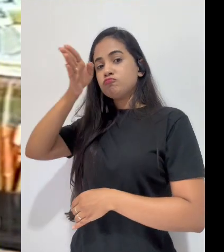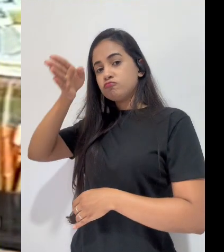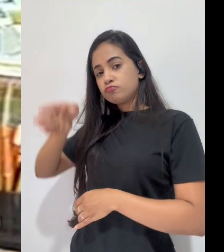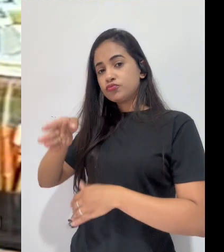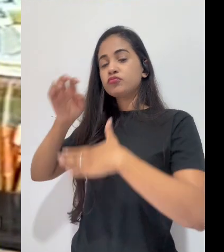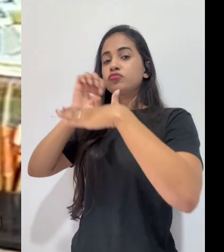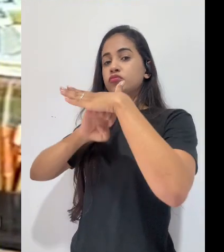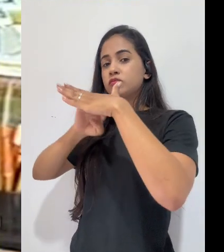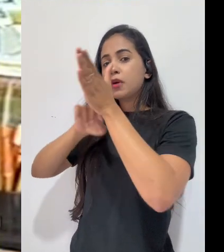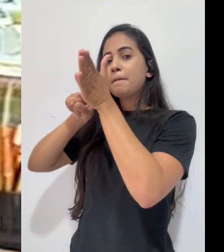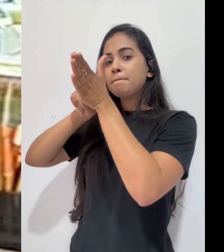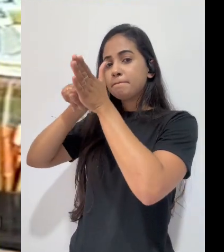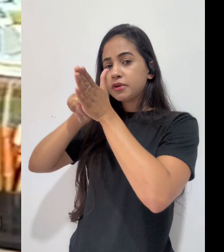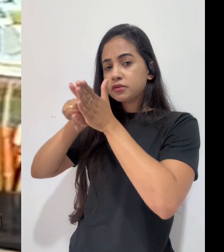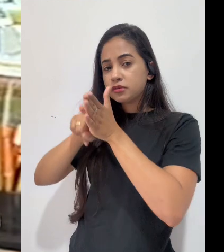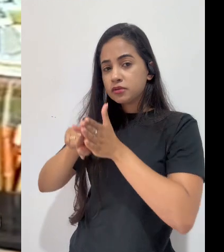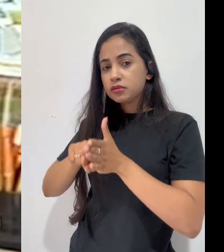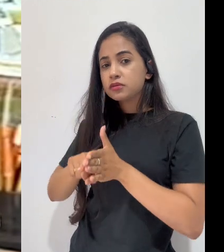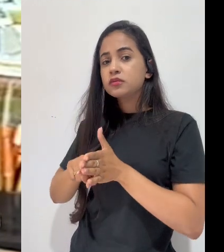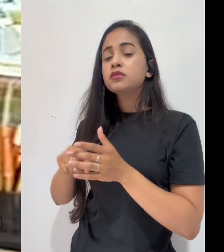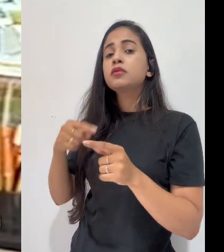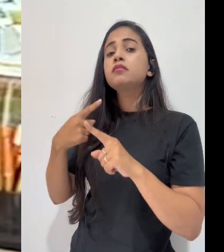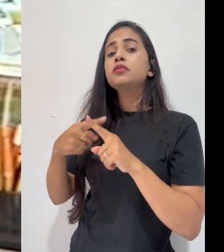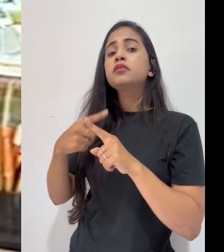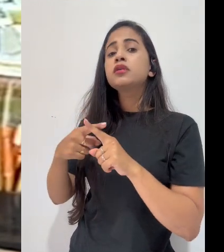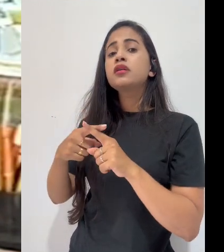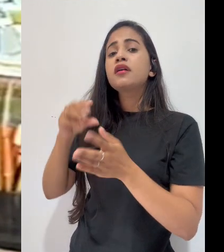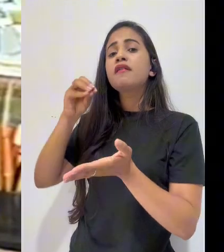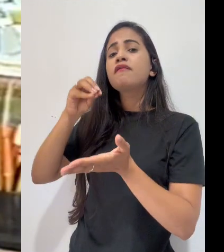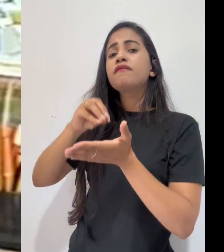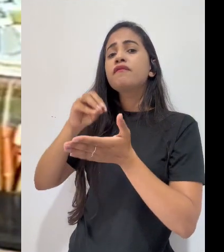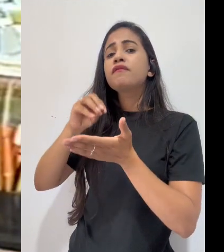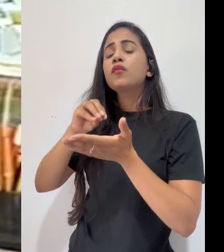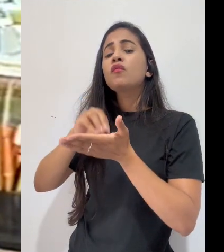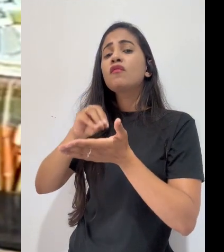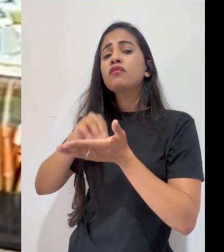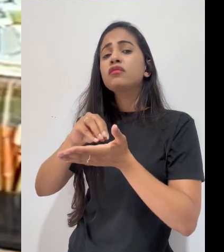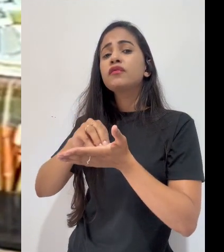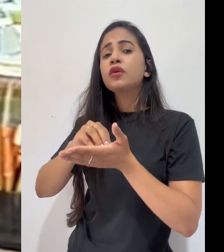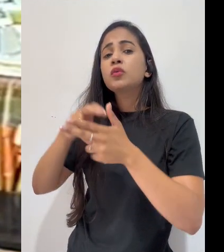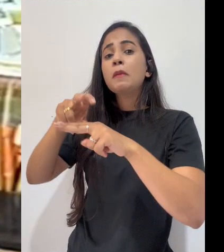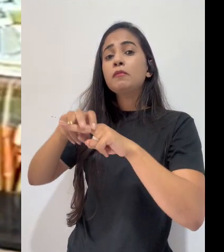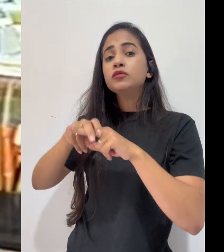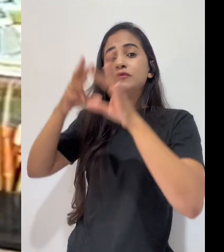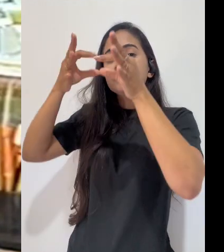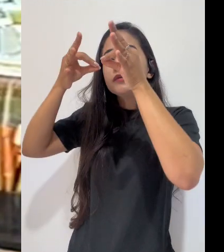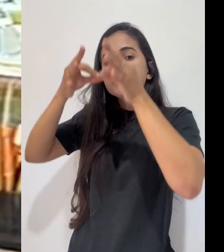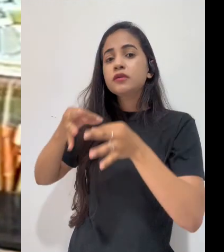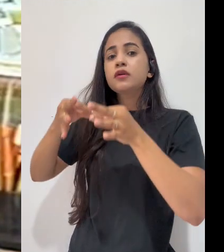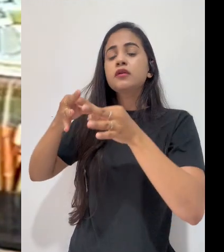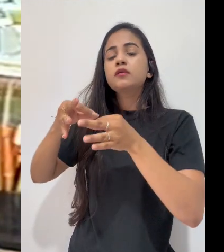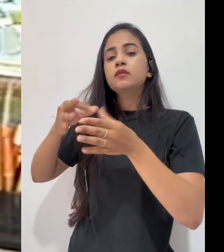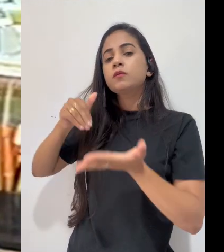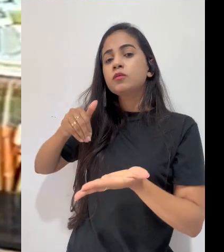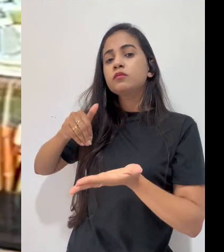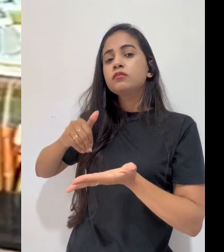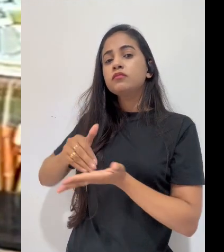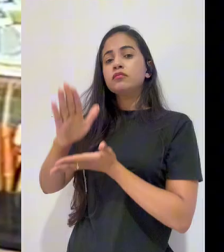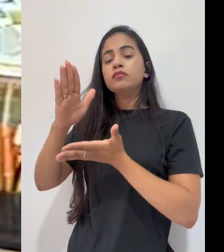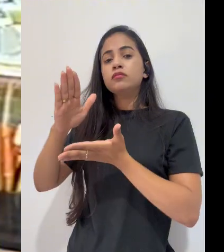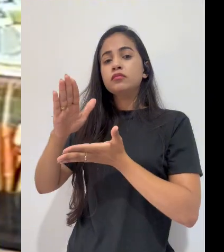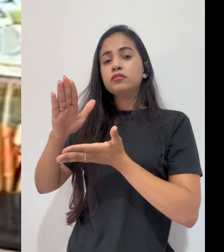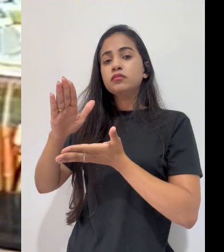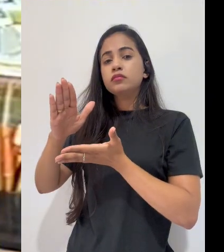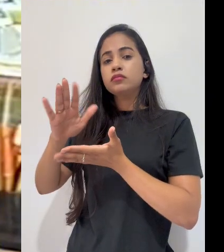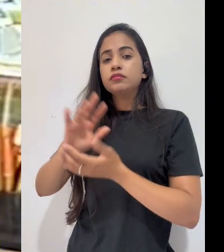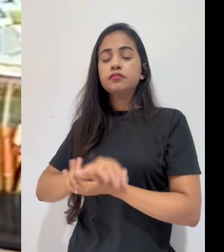funcionários que ele mencionava e constatei que realmente faltava critério para ser demitido e que o elemento racismo era, evidentemente,